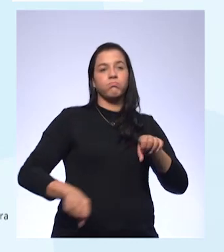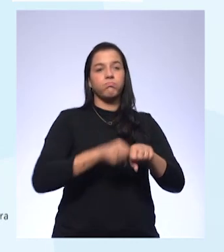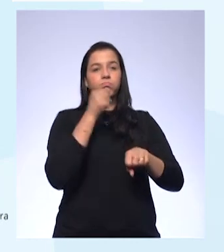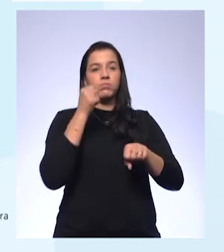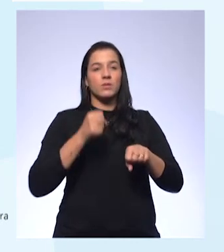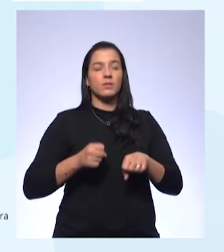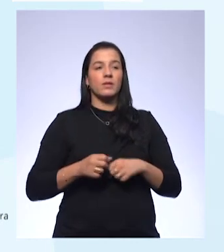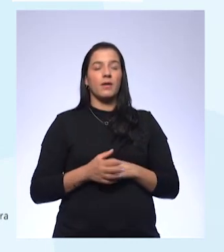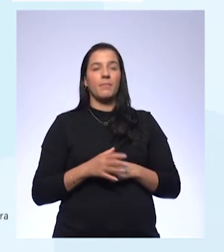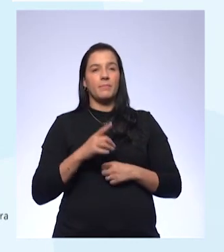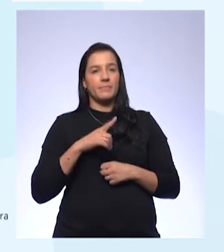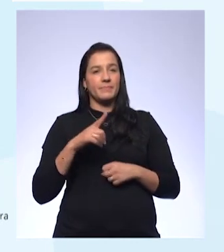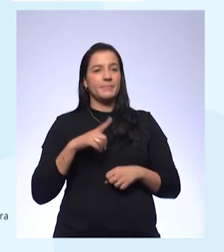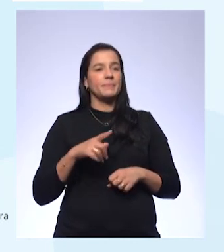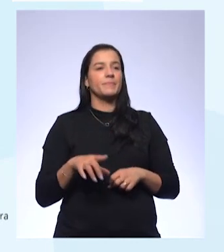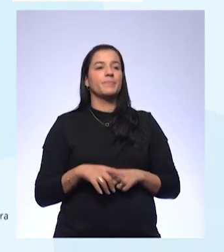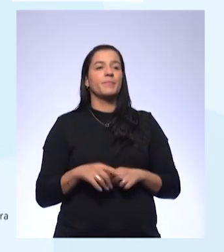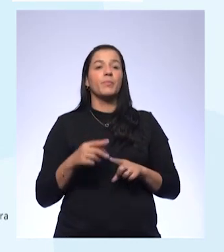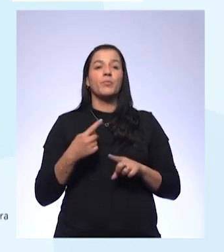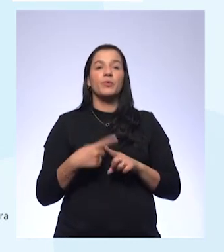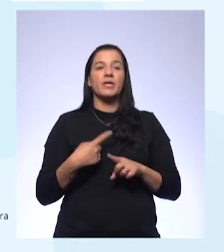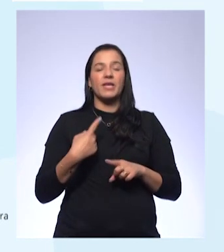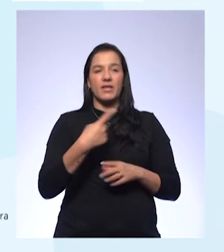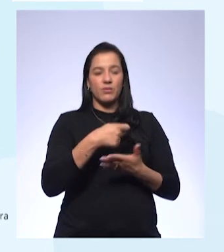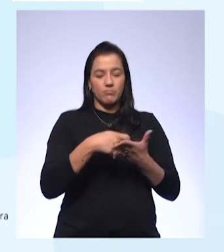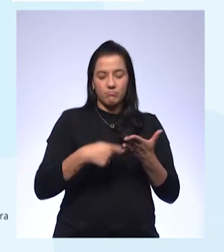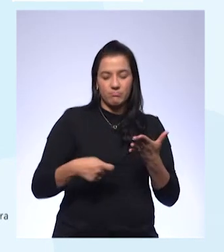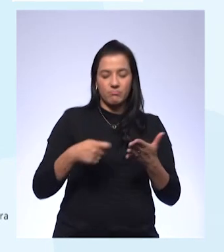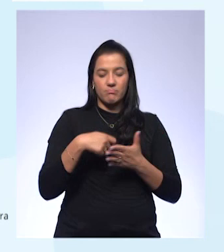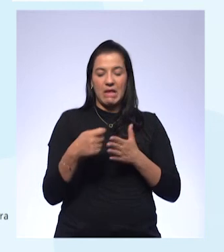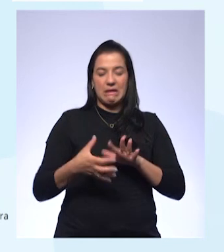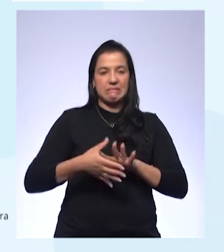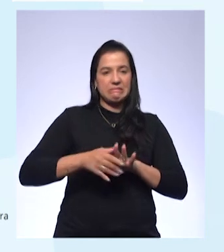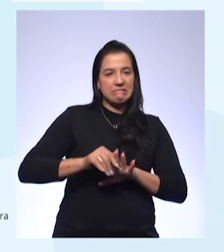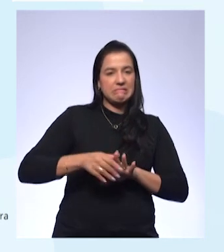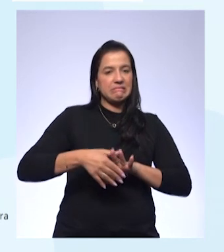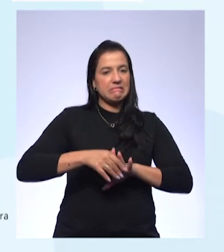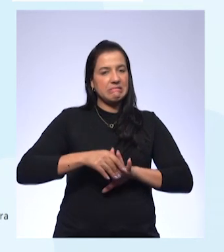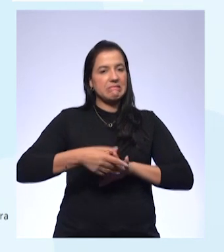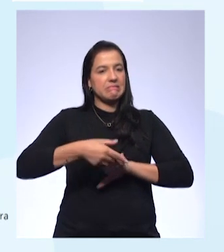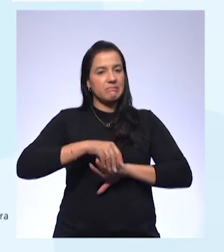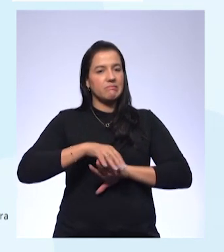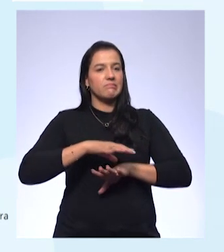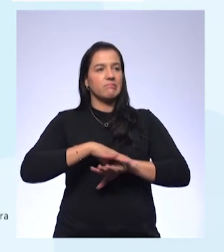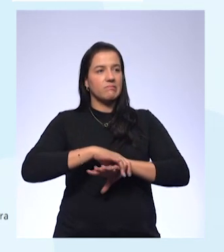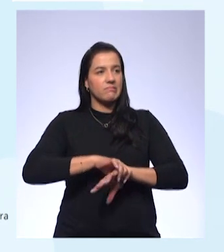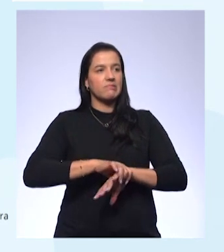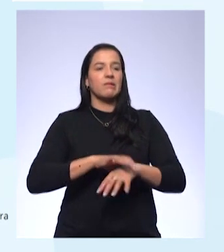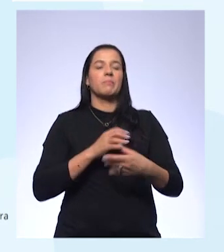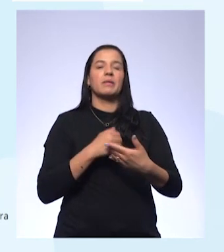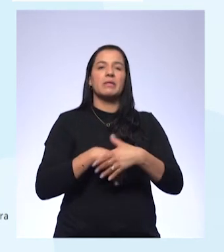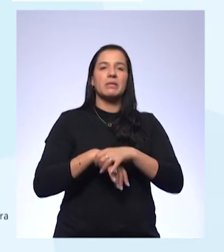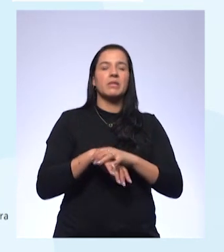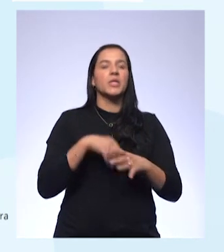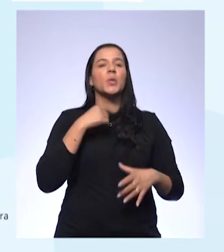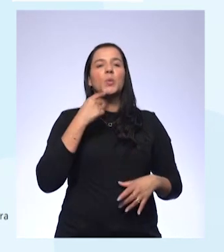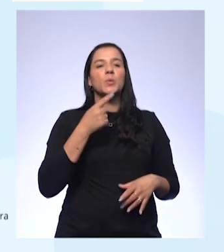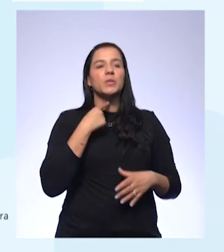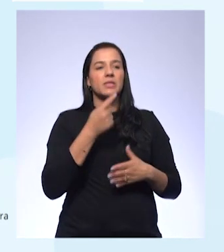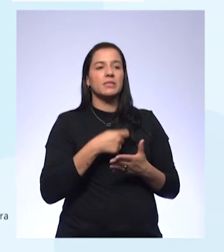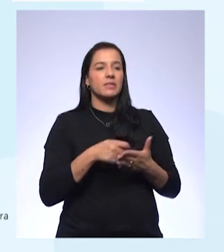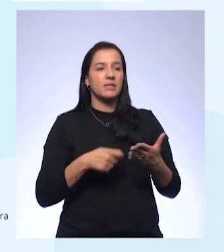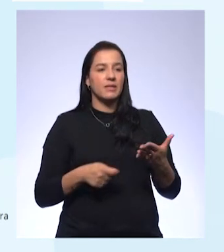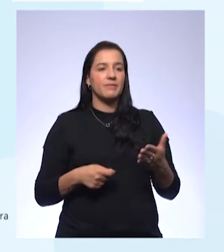as torturas, justamente por ele ser um escritor, né? Alguém teria dito para ele: a gente está quebrando a sua mão para que você não mais escreva.